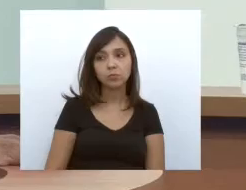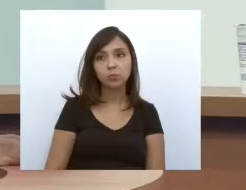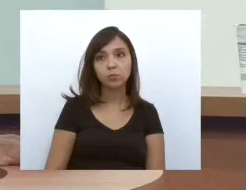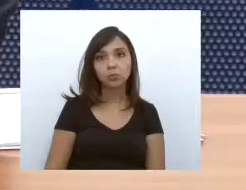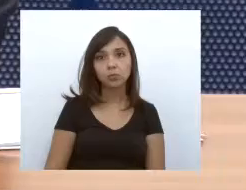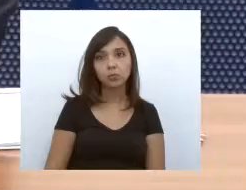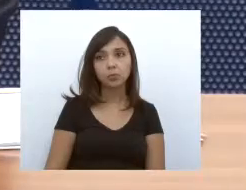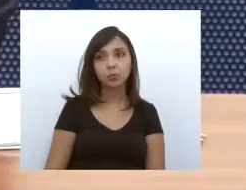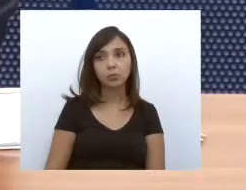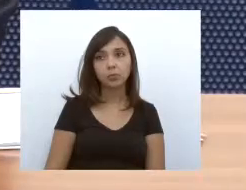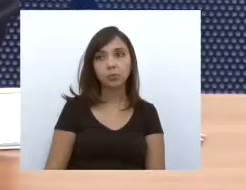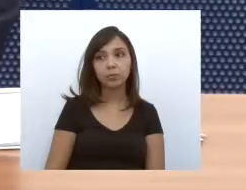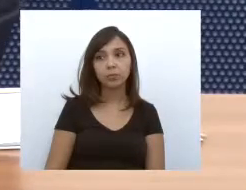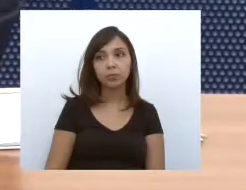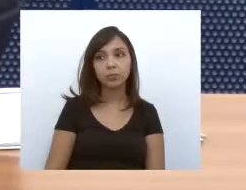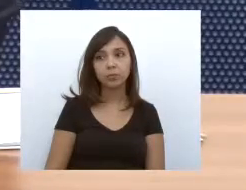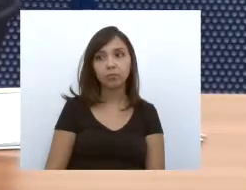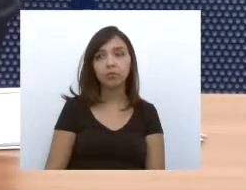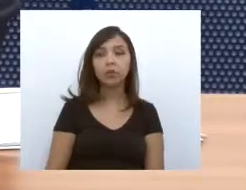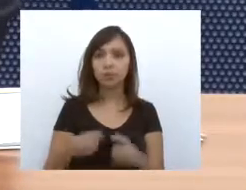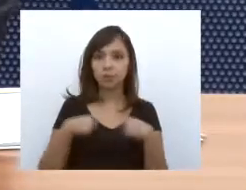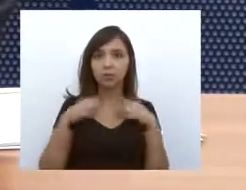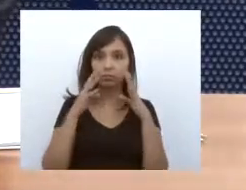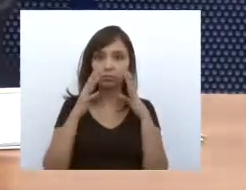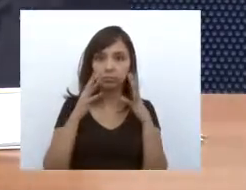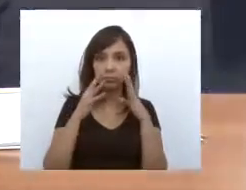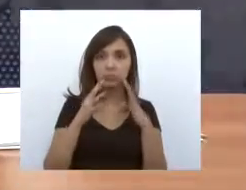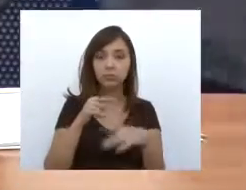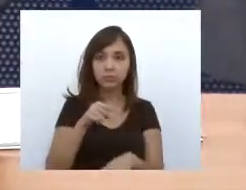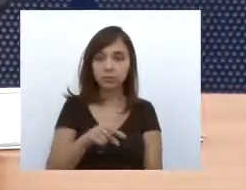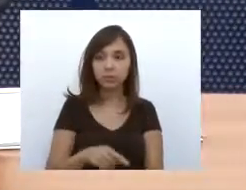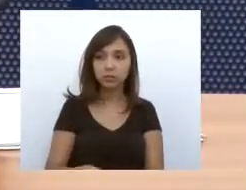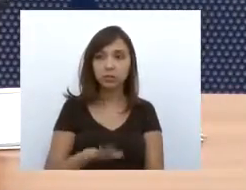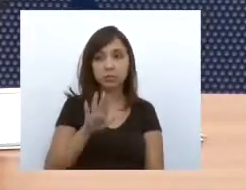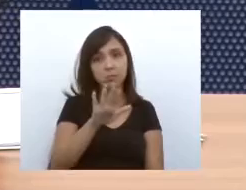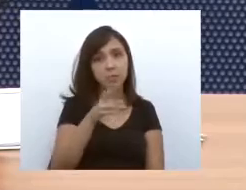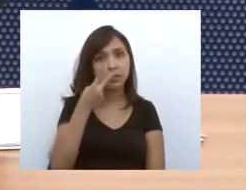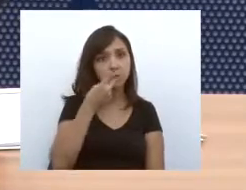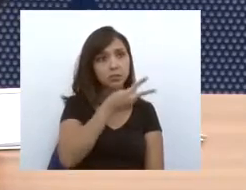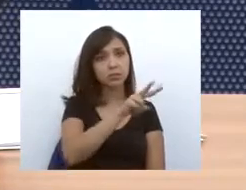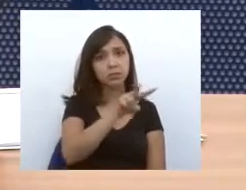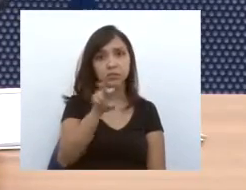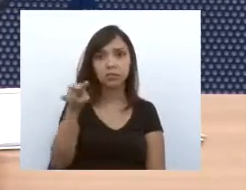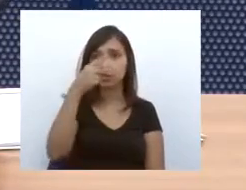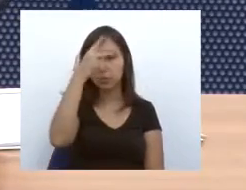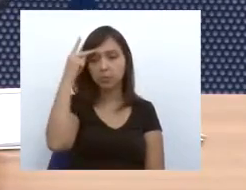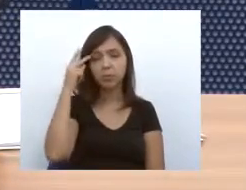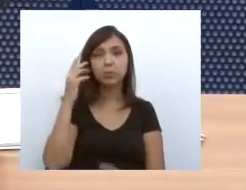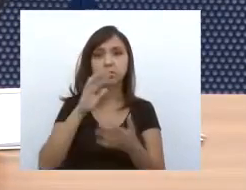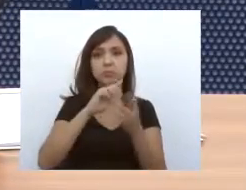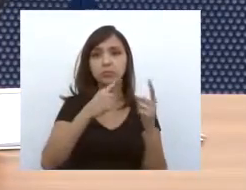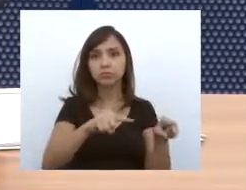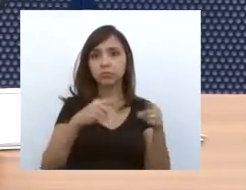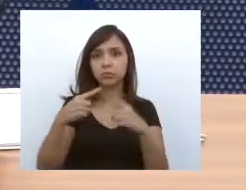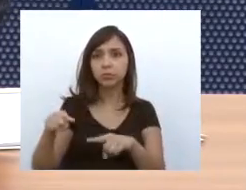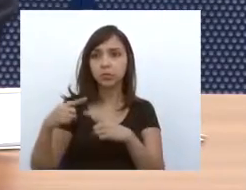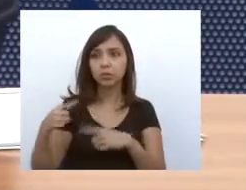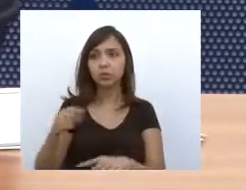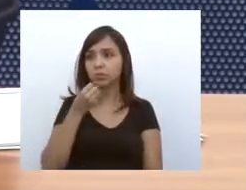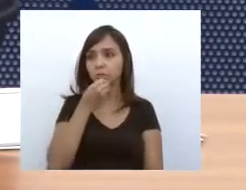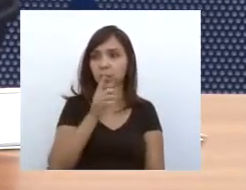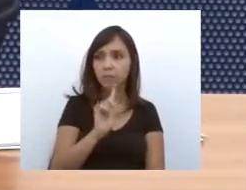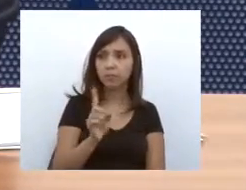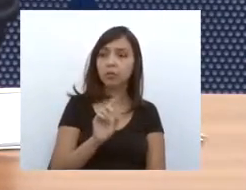eu vou assim, olha, eu estou ouvindo o senhor, quero ouvir, mas eu estou ouvindo agressões de algumas pessoas da plateia. Eu acho que isso não é de bom tom.